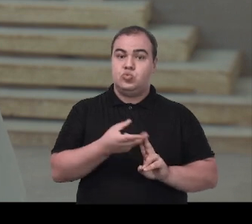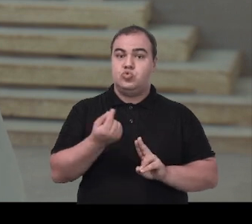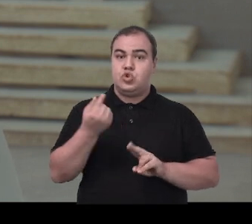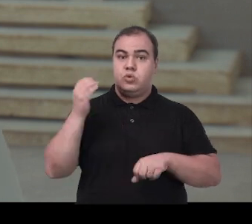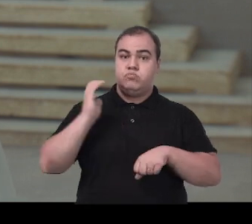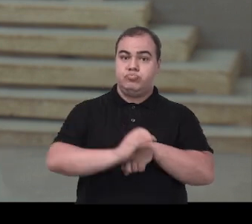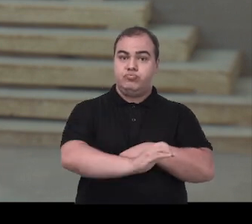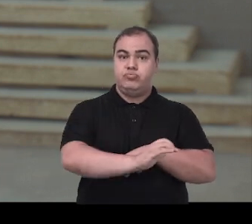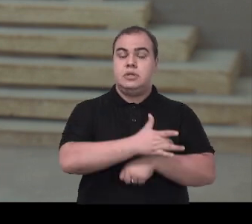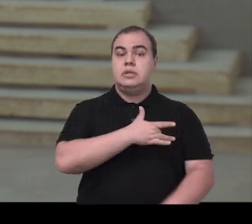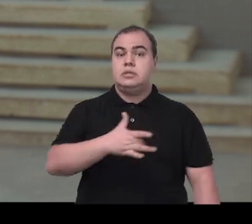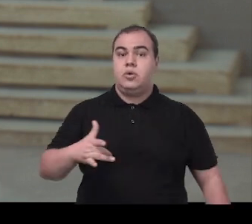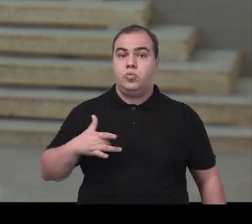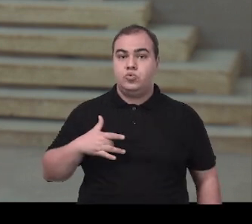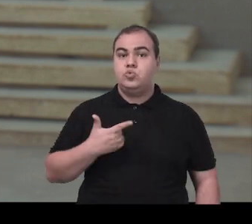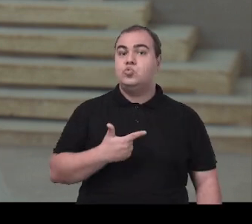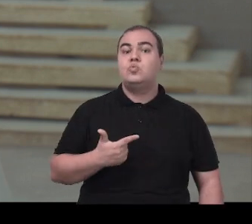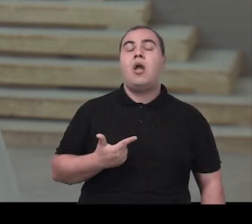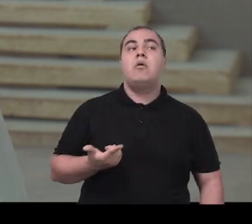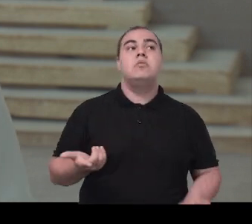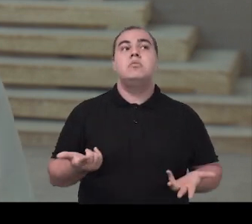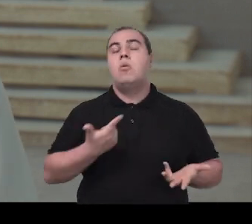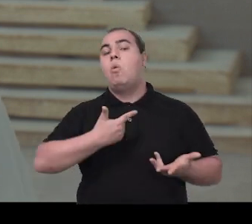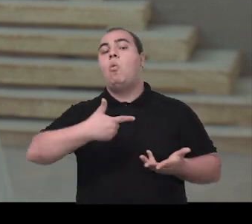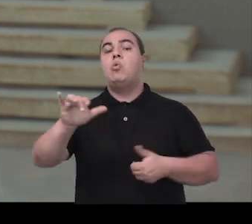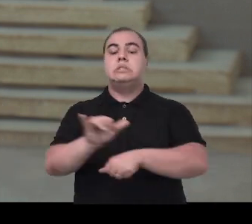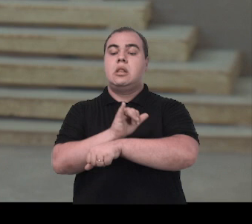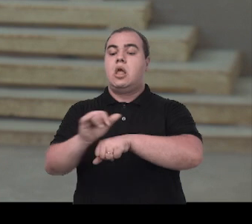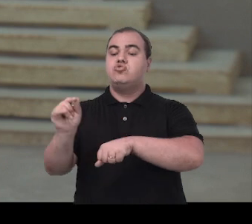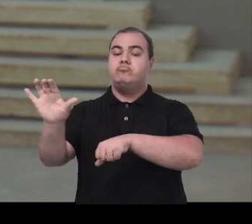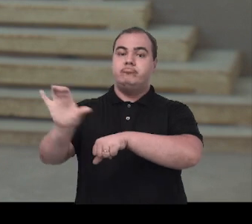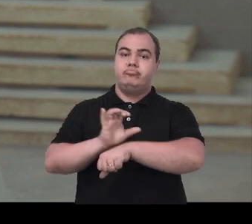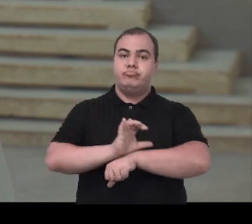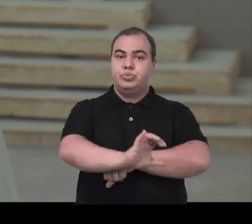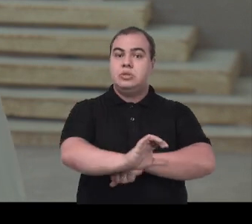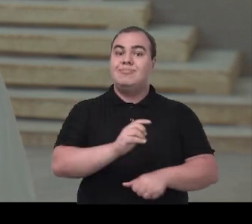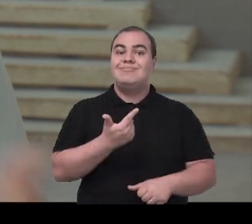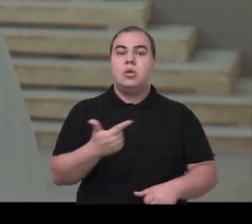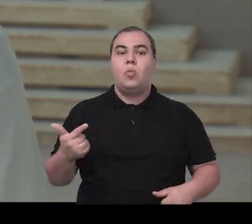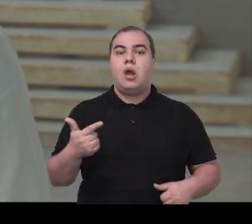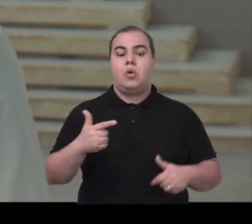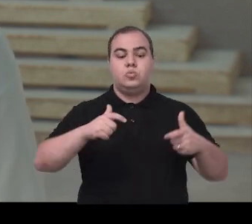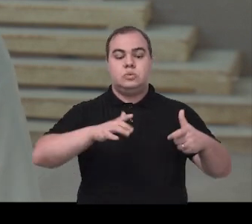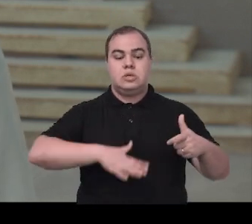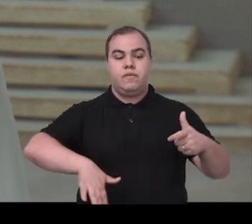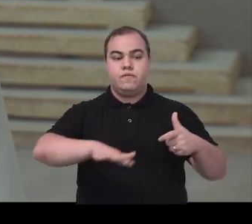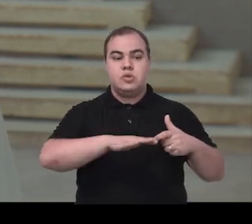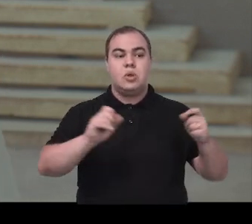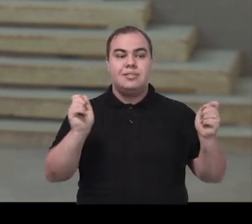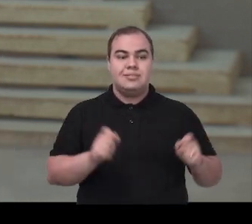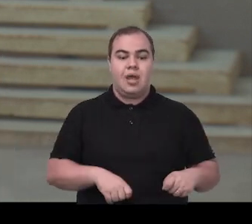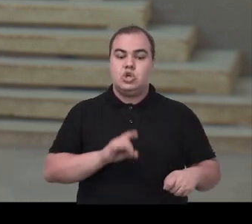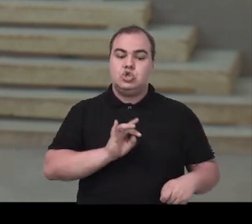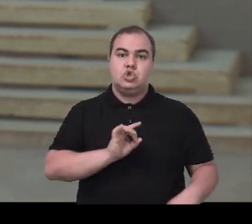público, o dinheiro que vem da saúde, né? Ela não tem uma outra fonte de financiamento, né? Não é um serviço que consegue